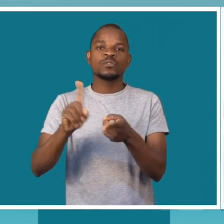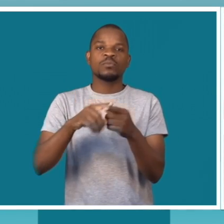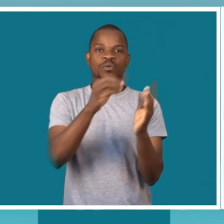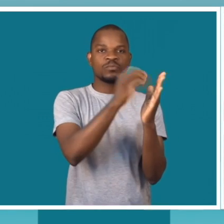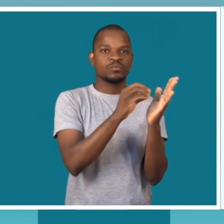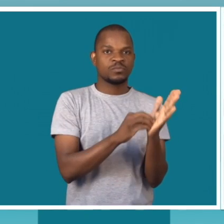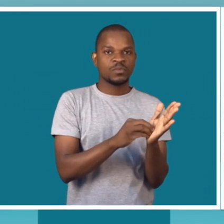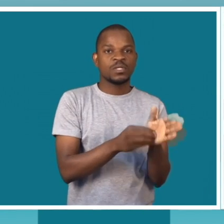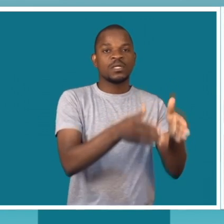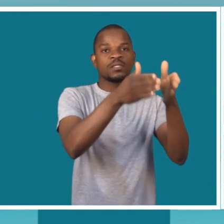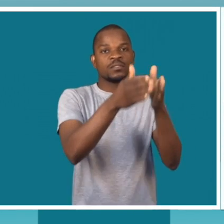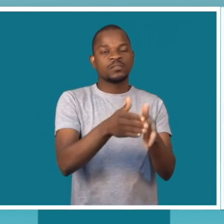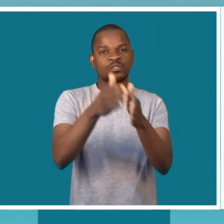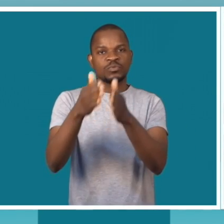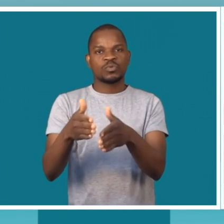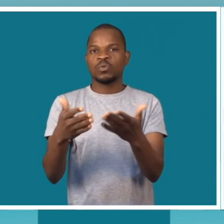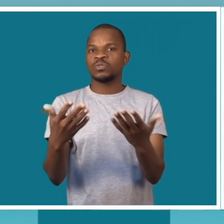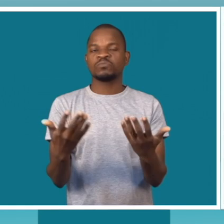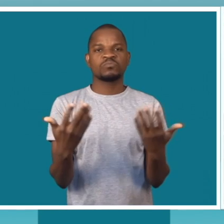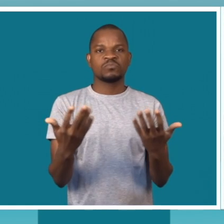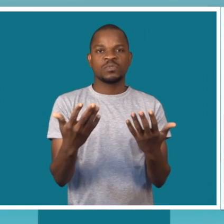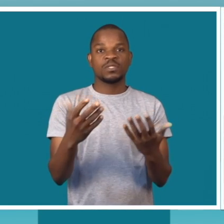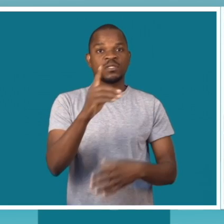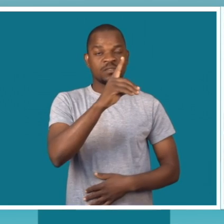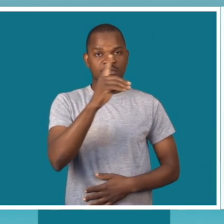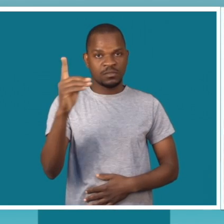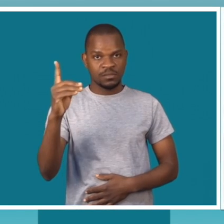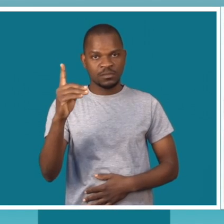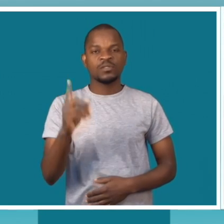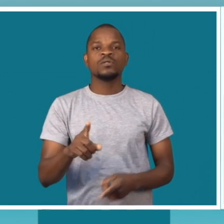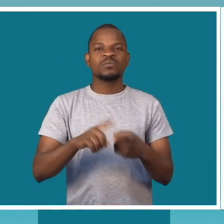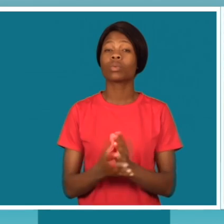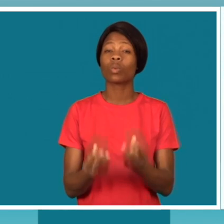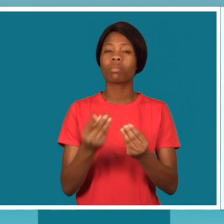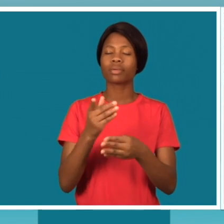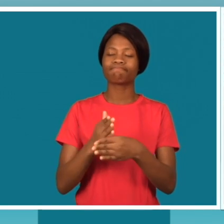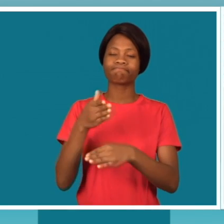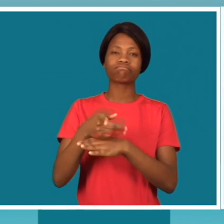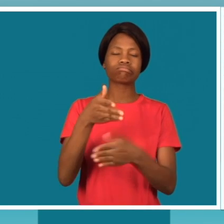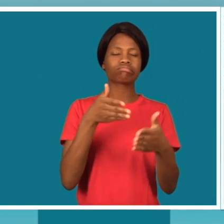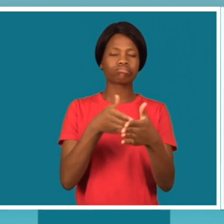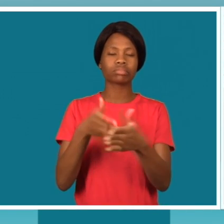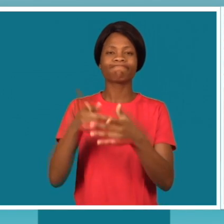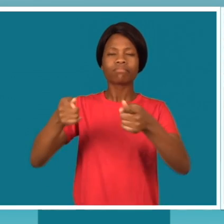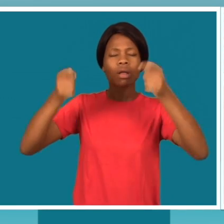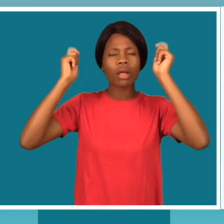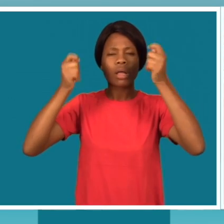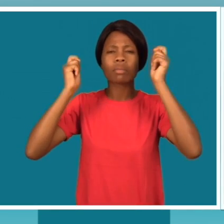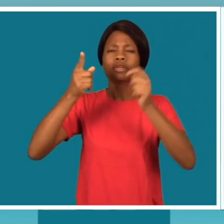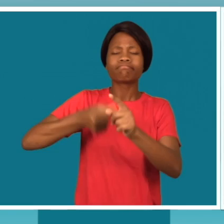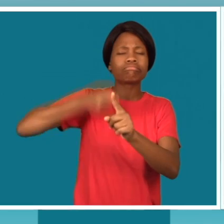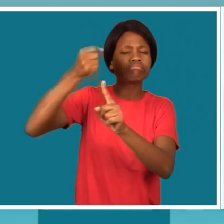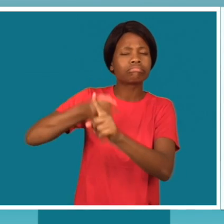com deficiência, bem clara a situação das pessoas. A solução para contrariar este